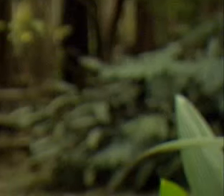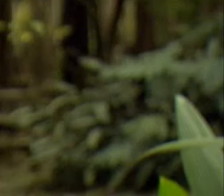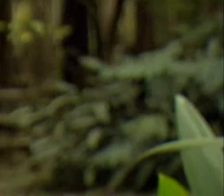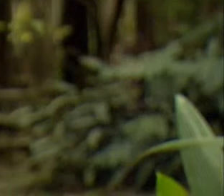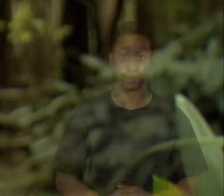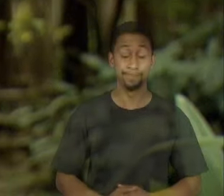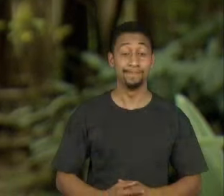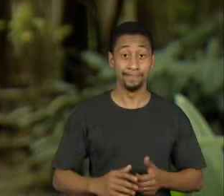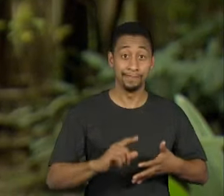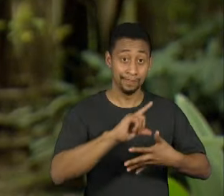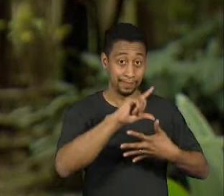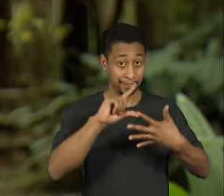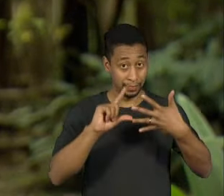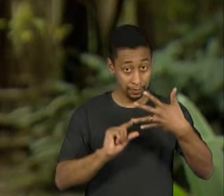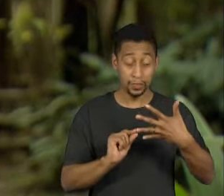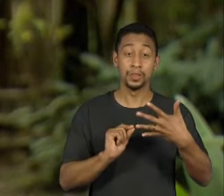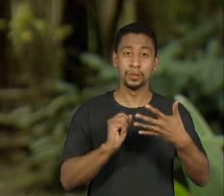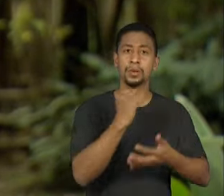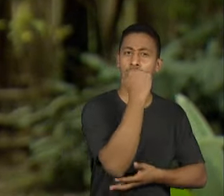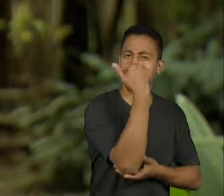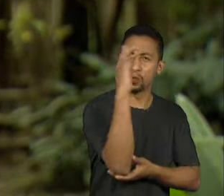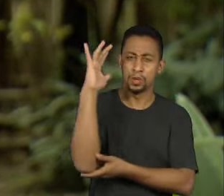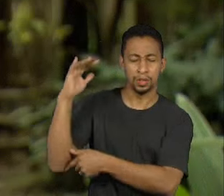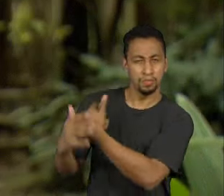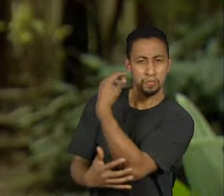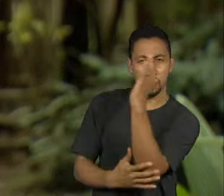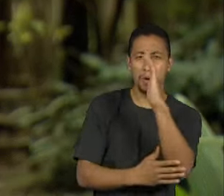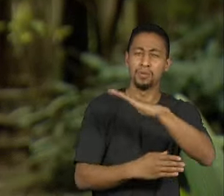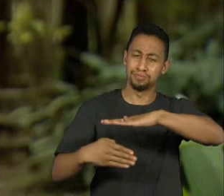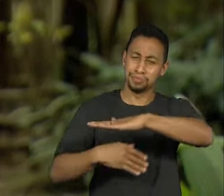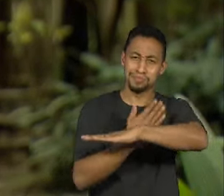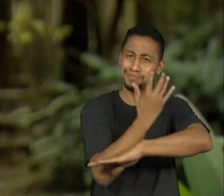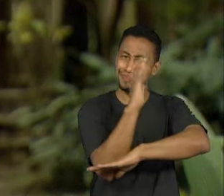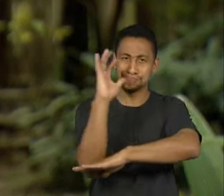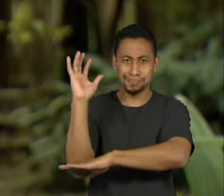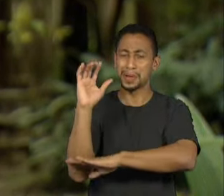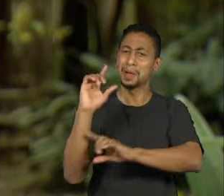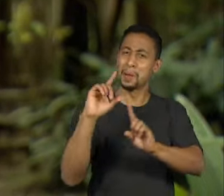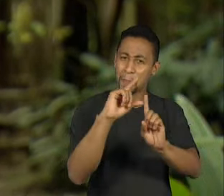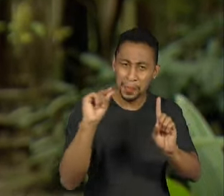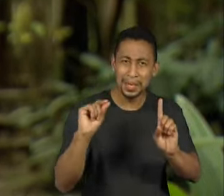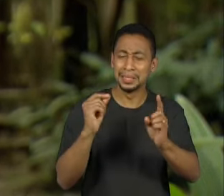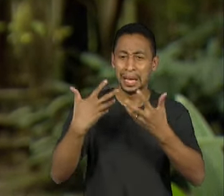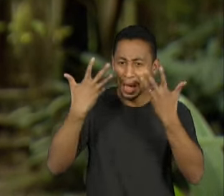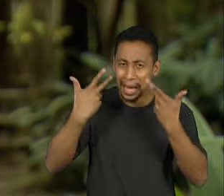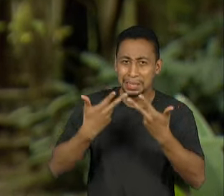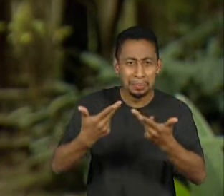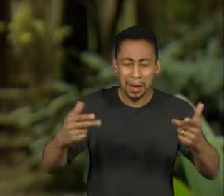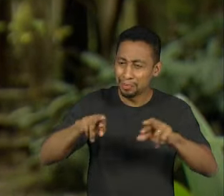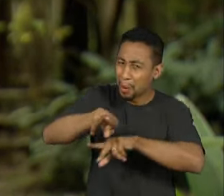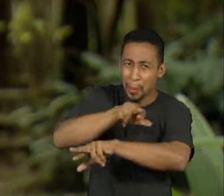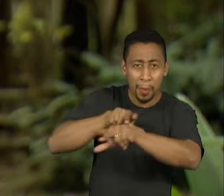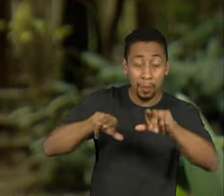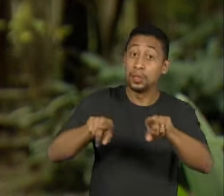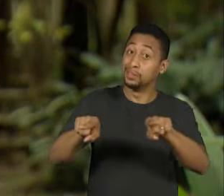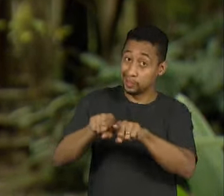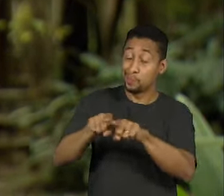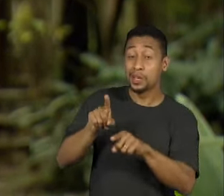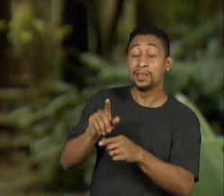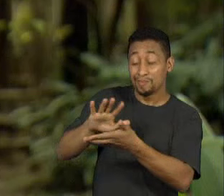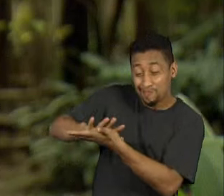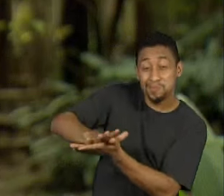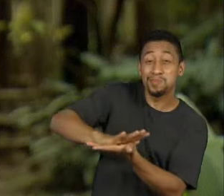A Mata Atlântica é uma das florestas mais ricas em diversidade de plantas e animais e também uma das mais ameaçadas do